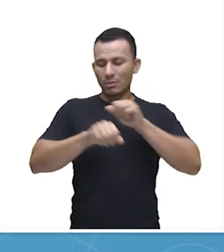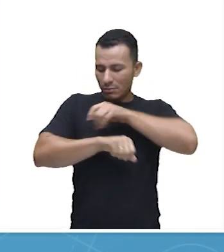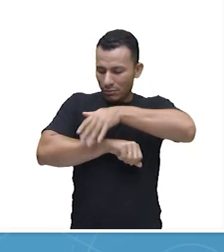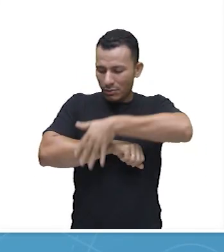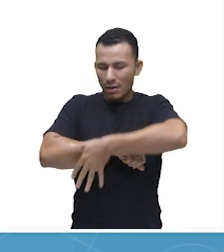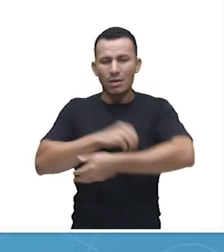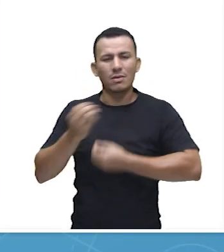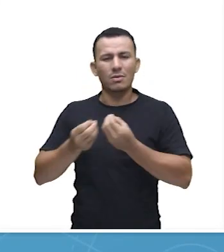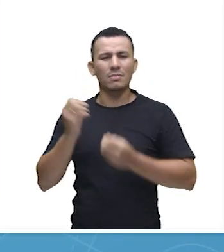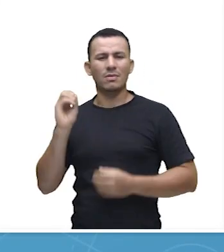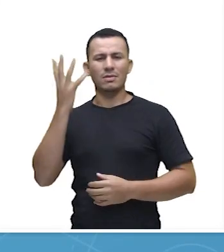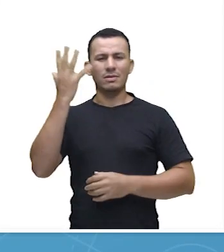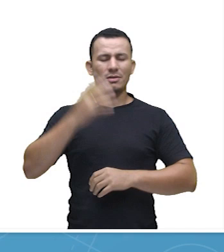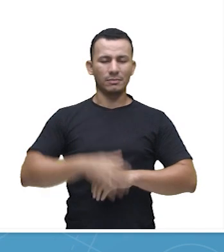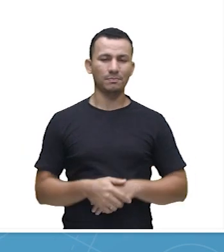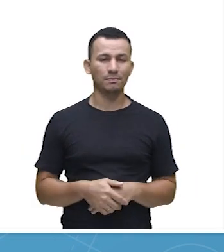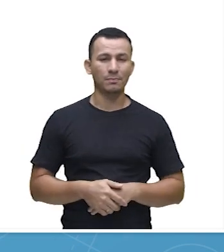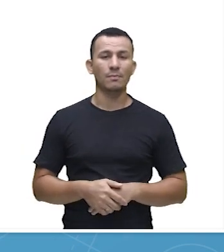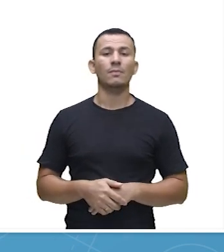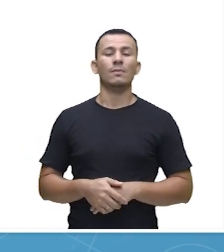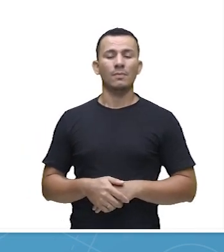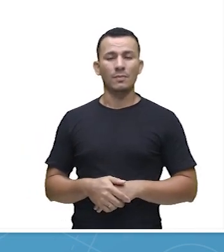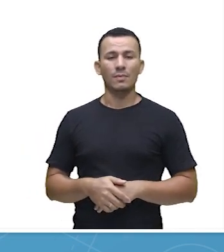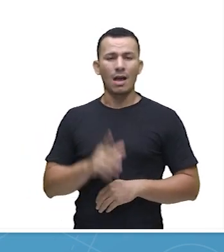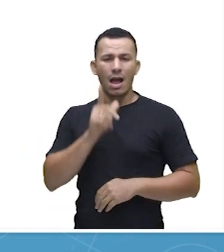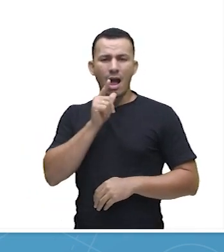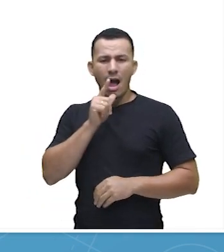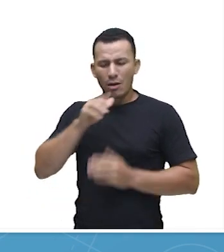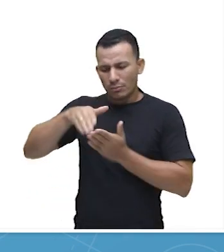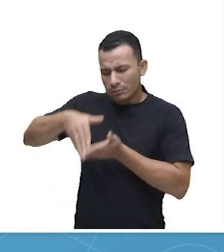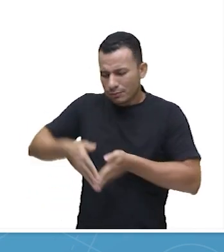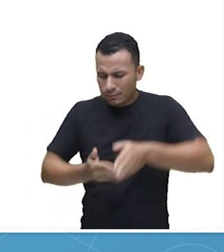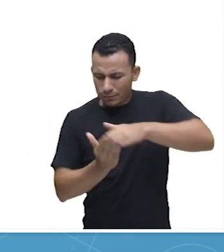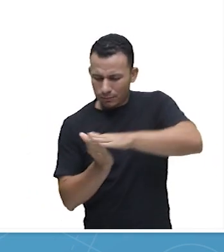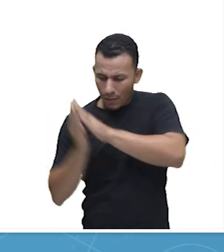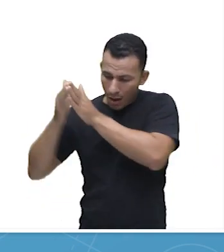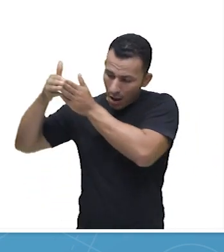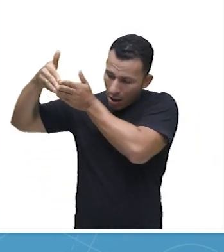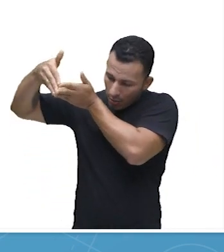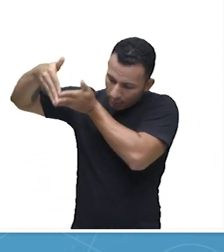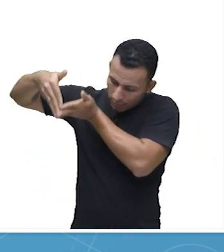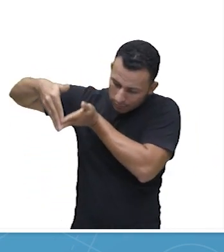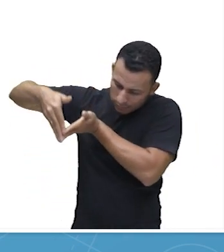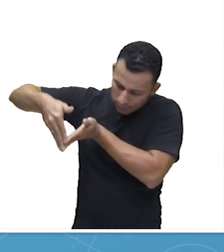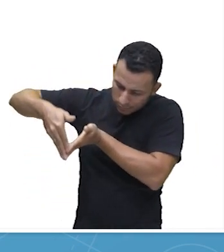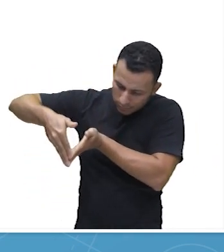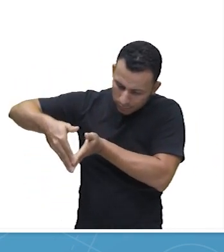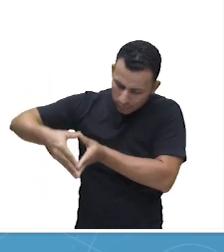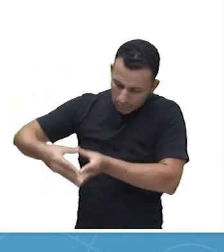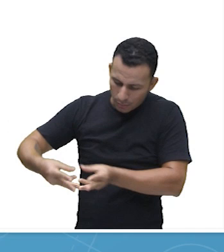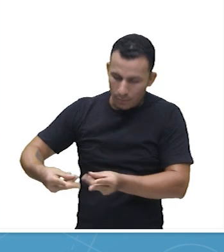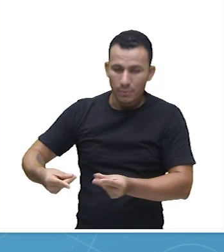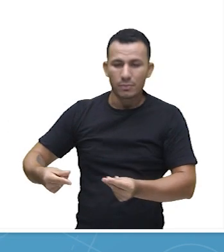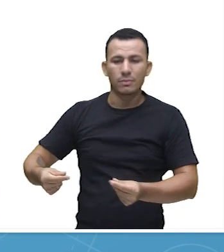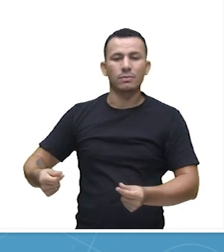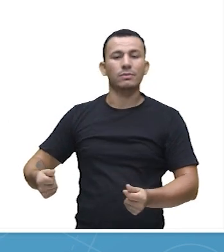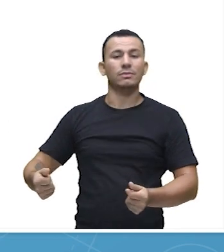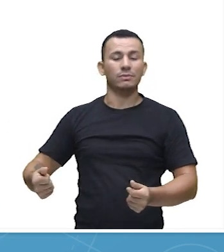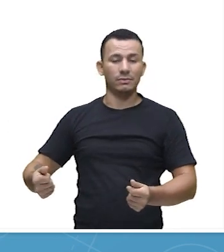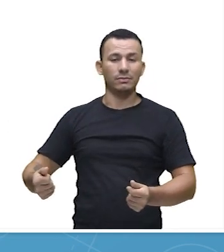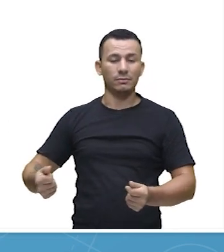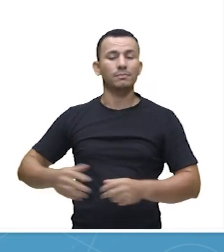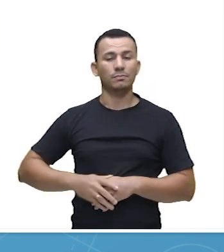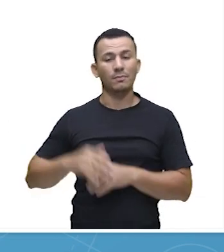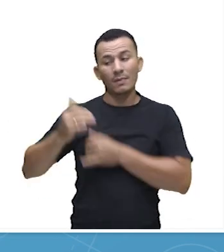envolvidos pelas águas, a canoa e os fugitivos caíram de grande altura, desaparecendo para sempre. Diz a lenda